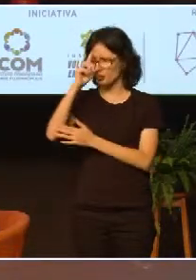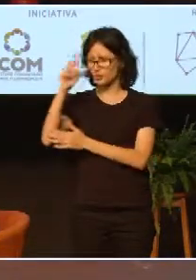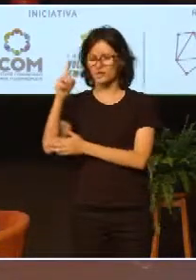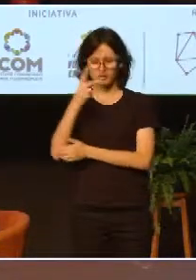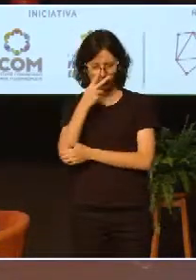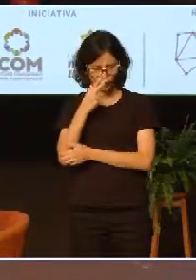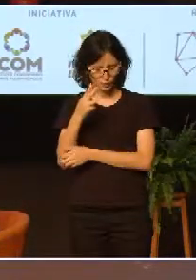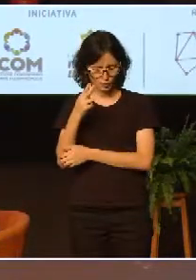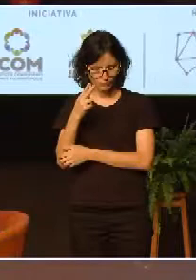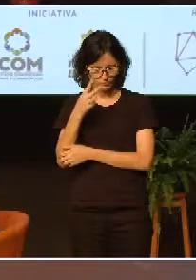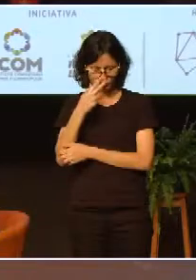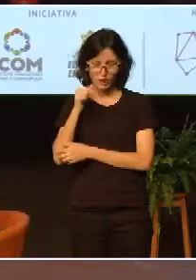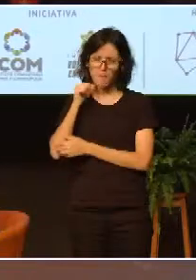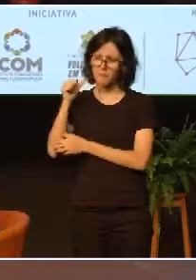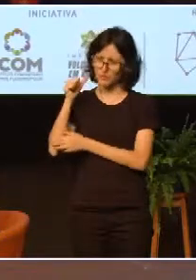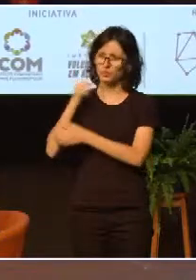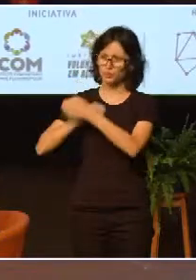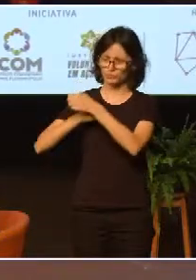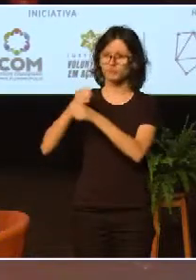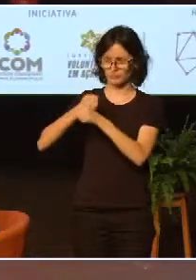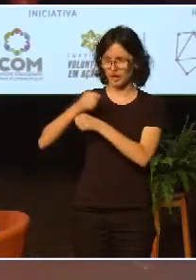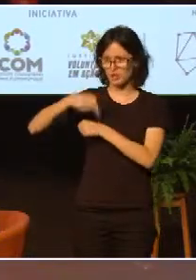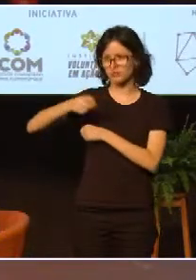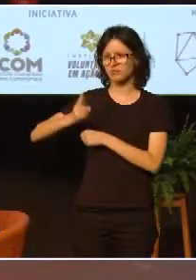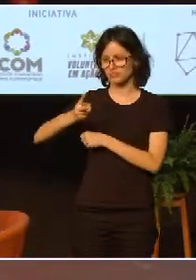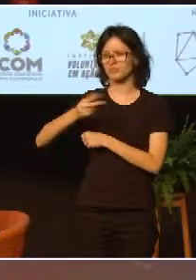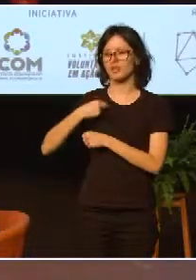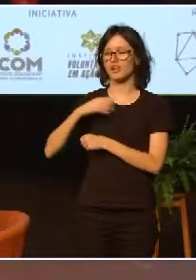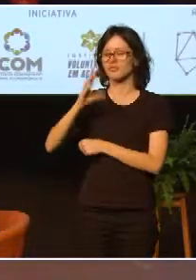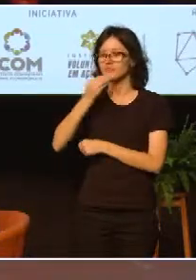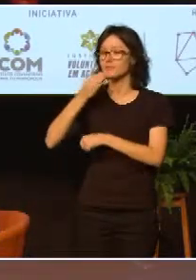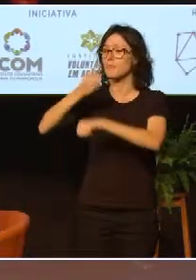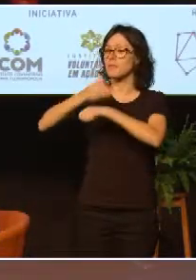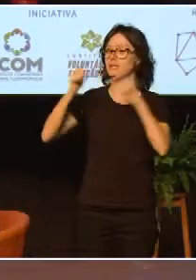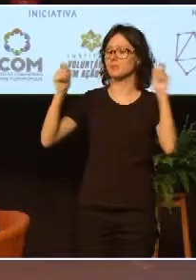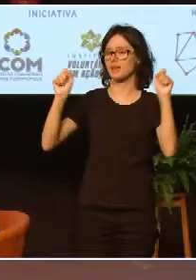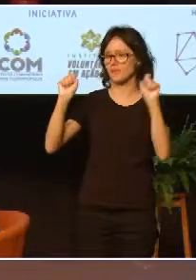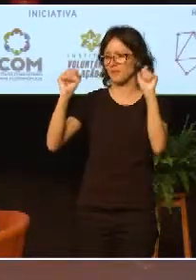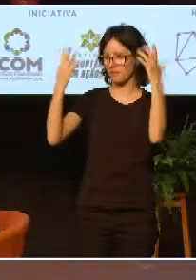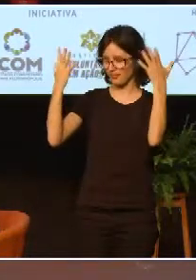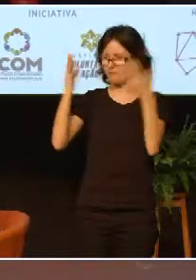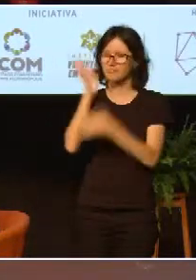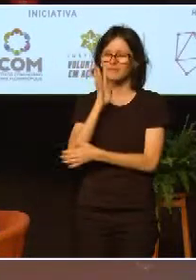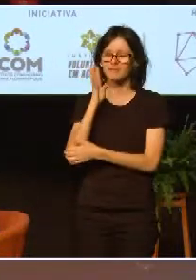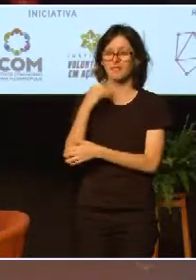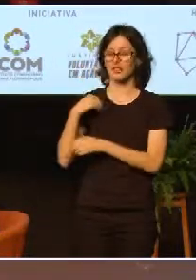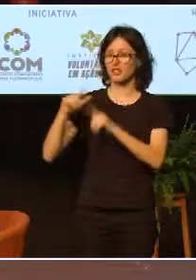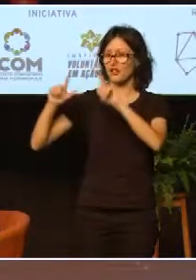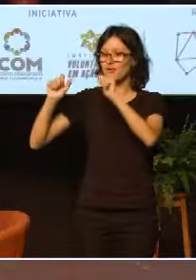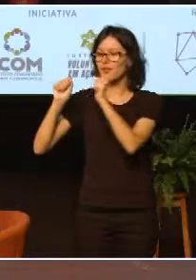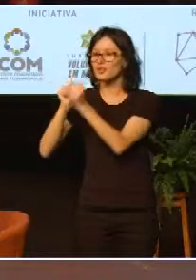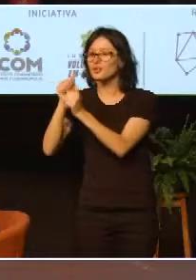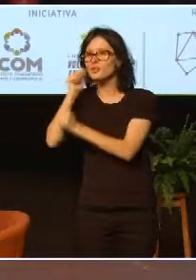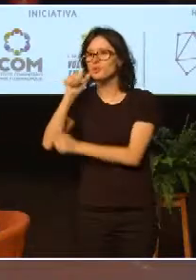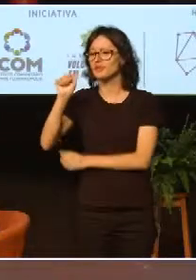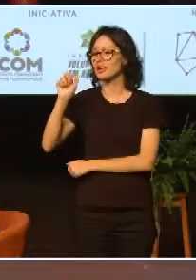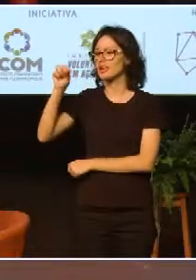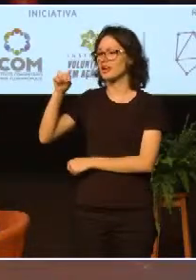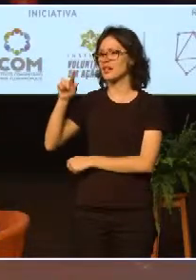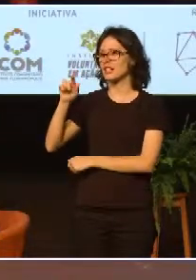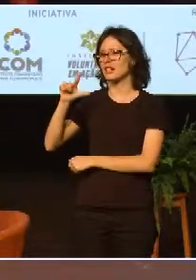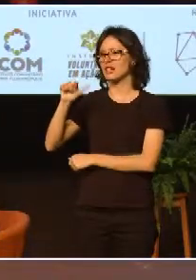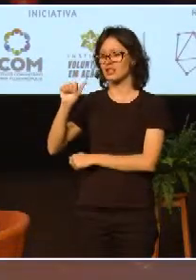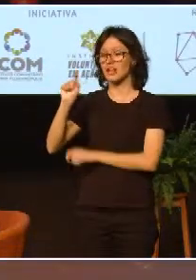acho que foi em abril desse ano, eu tive a oportunidade de participar de um evento super bacana e eu tirei uma foto com a Angela Merkel, que é a mulher